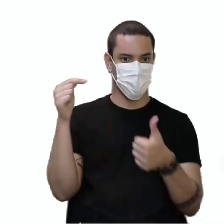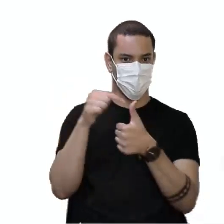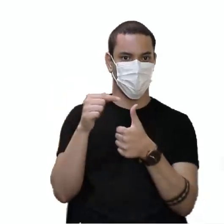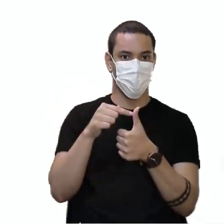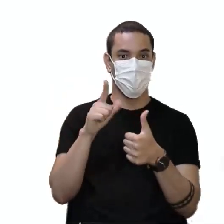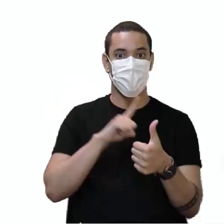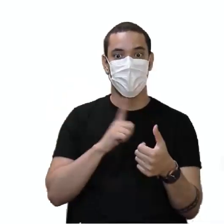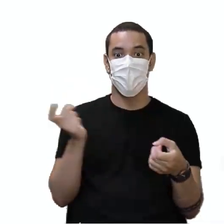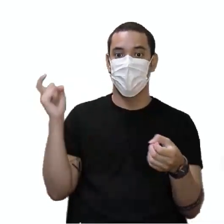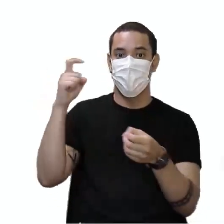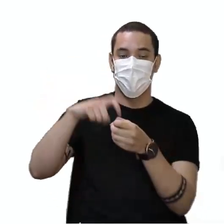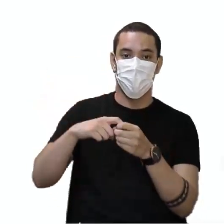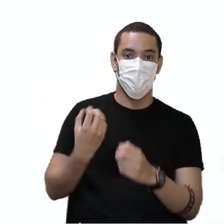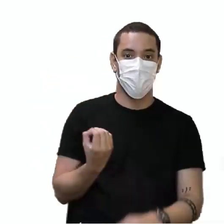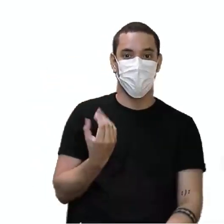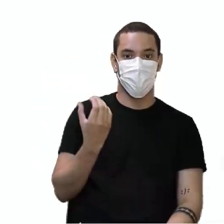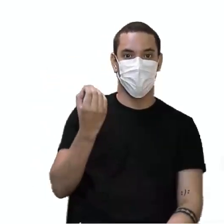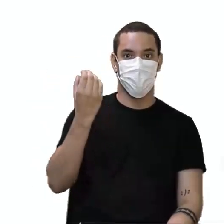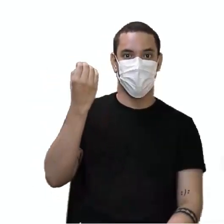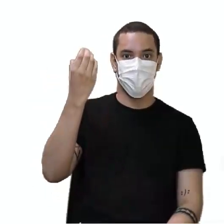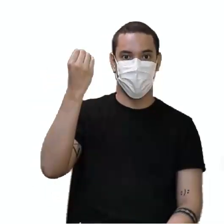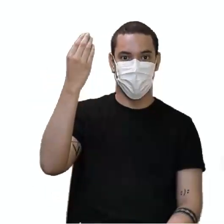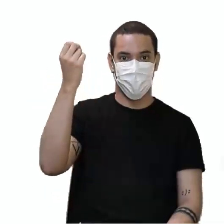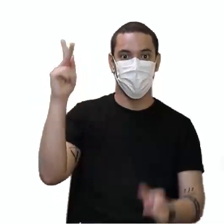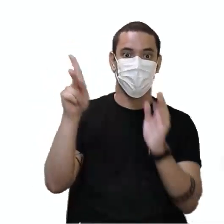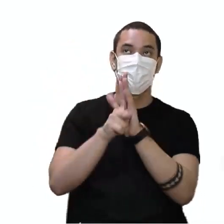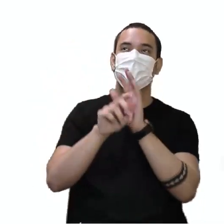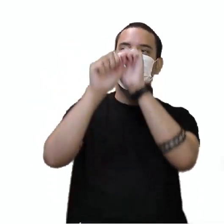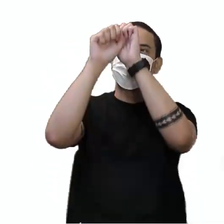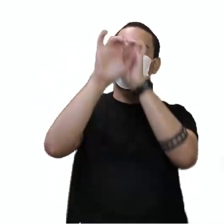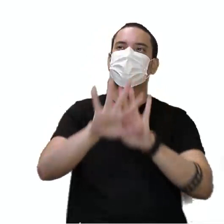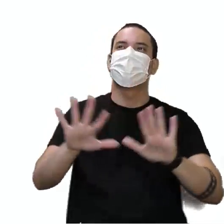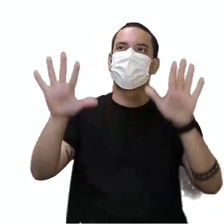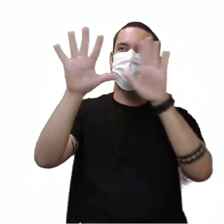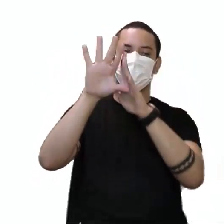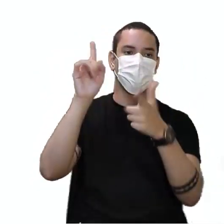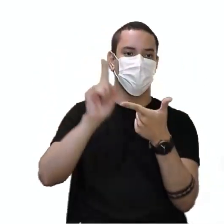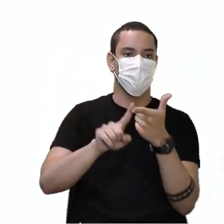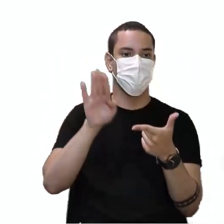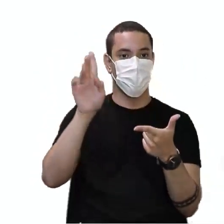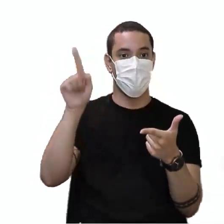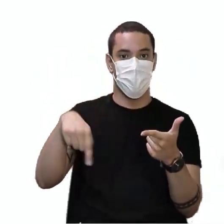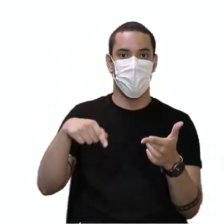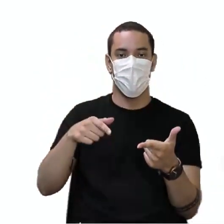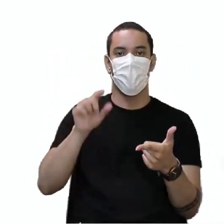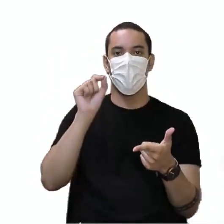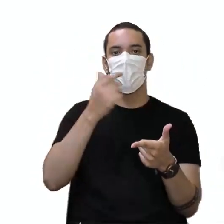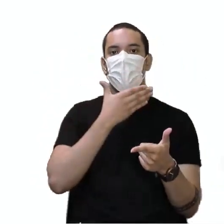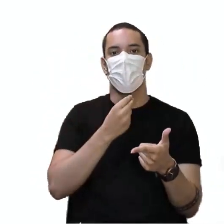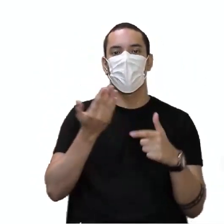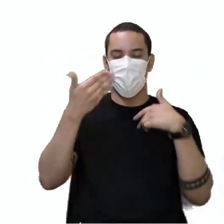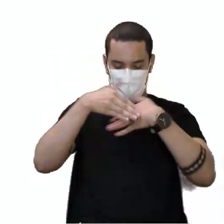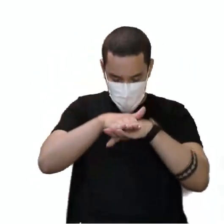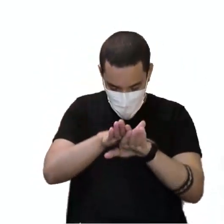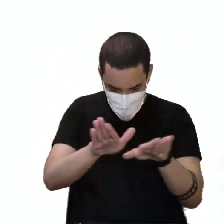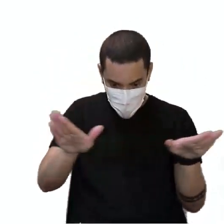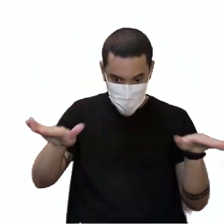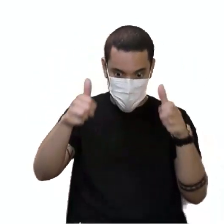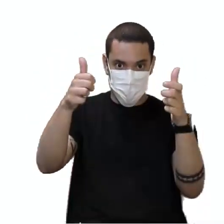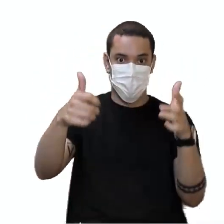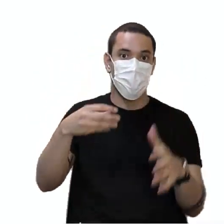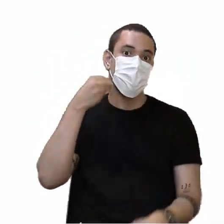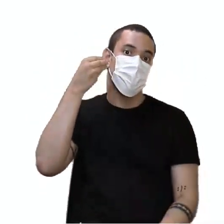ele acabou de voltar de uma viagem ao espaço. B, ele é um mergulhador e falará sobre suas experiências no fundo do